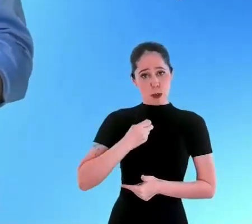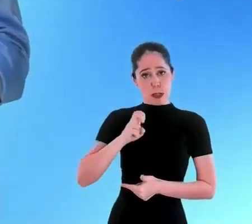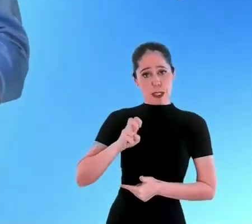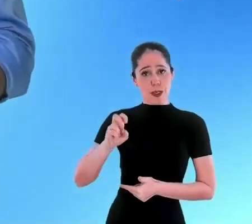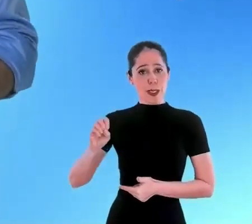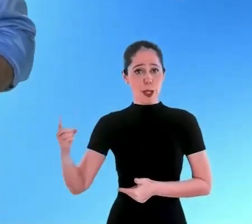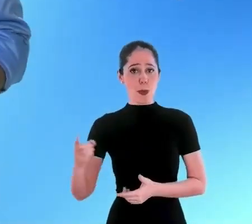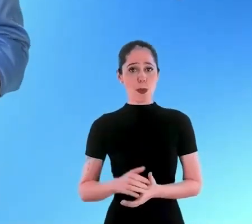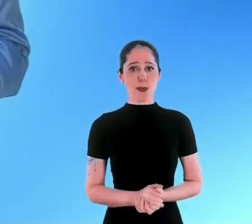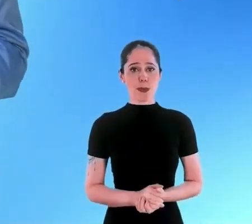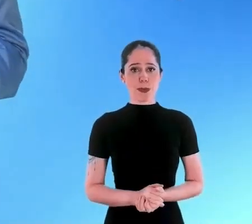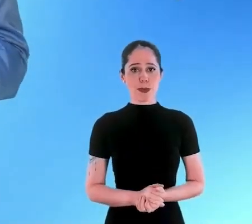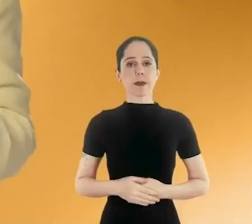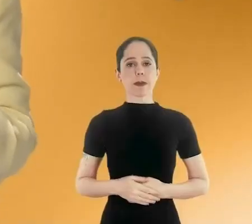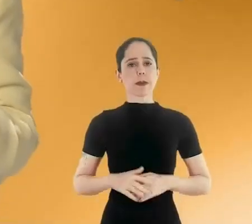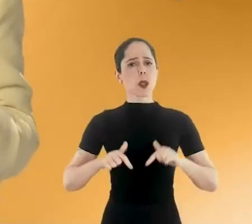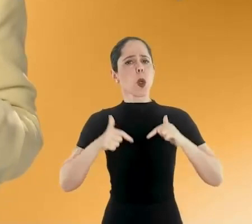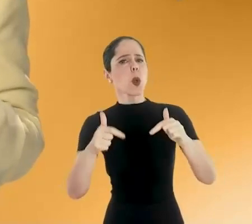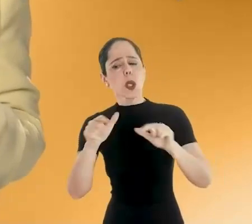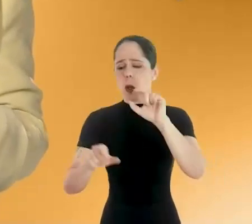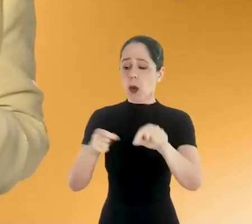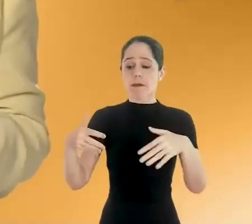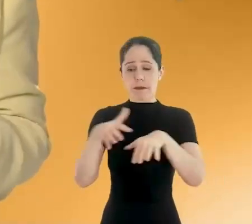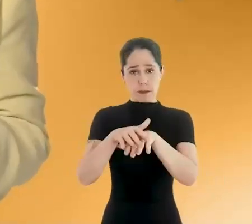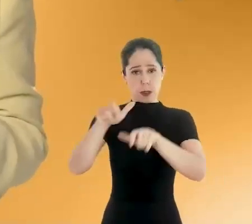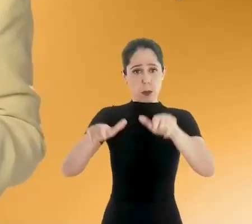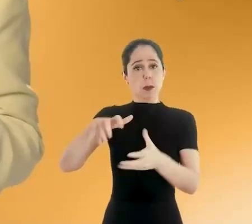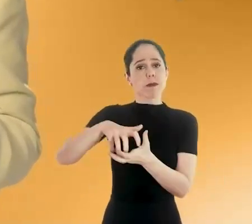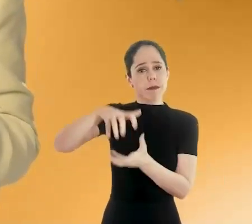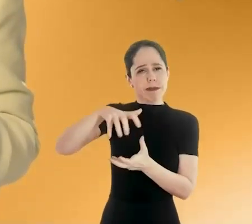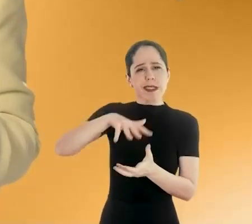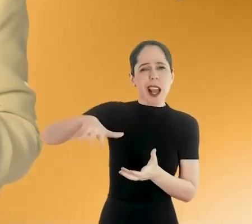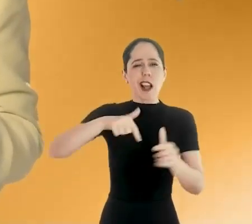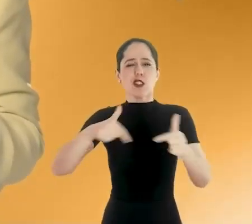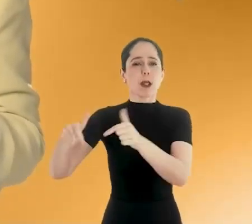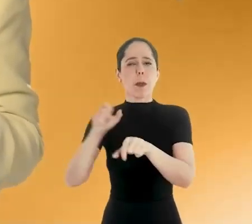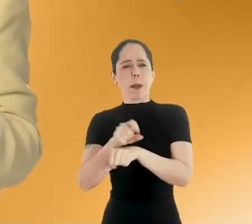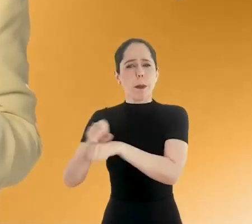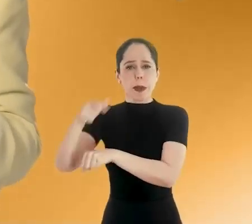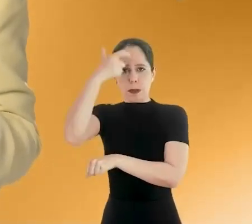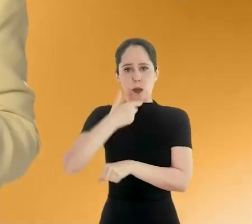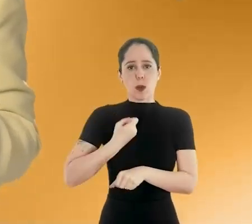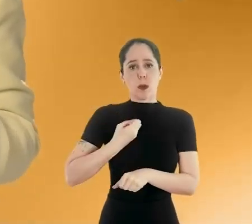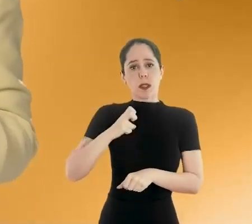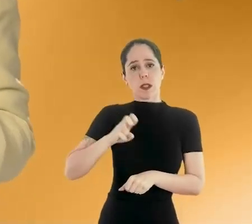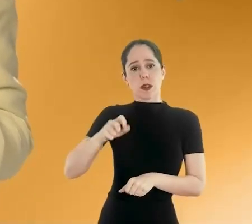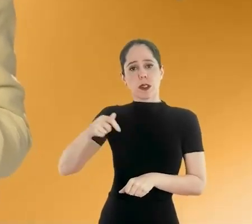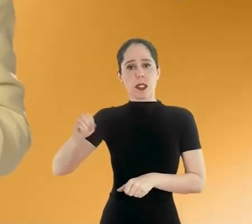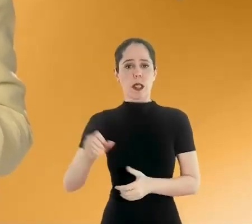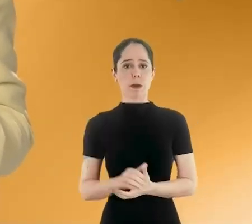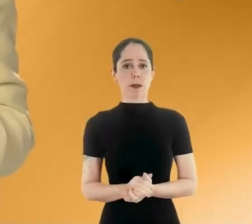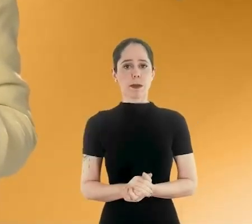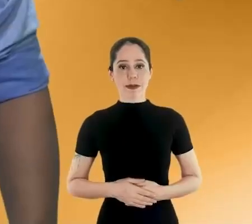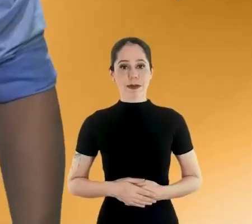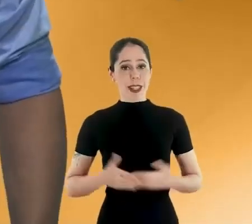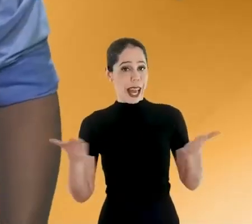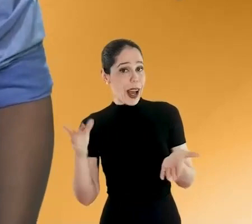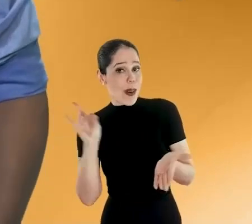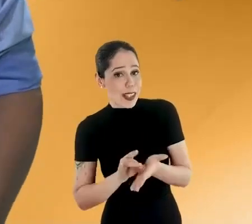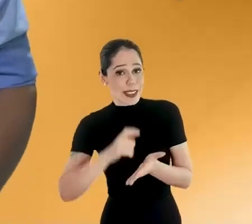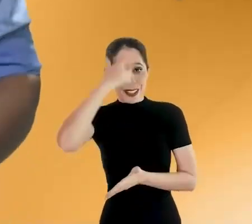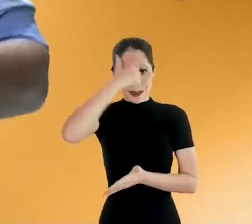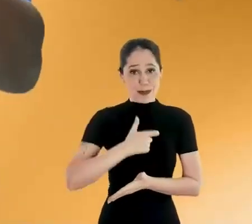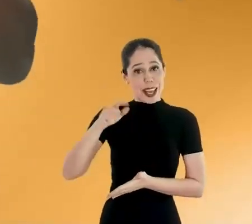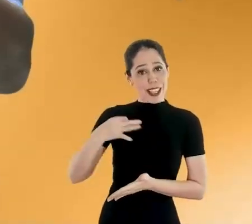Ederlei 5501. Pela inclusão da melhor idade no mercado de trabalho. Jussara Mendes, 5570.